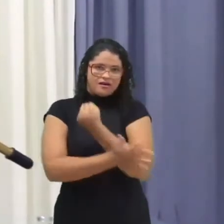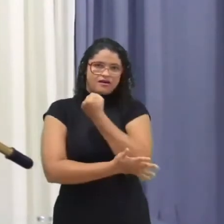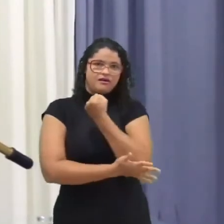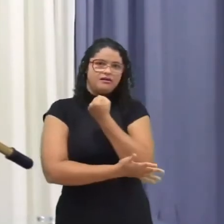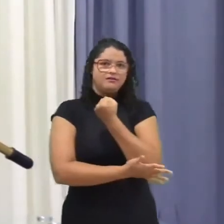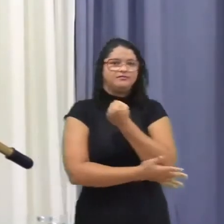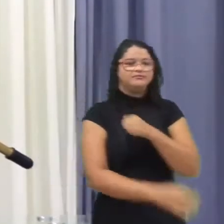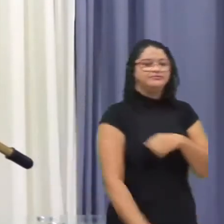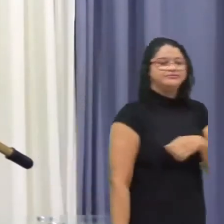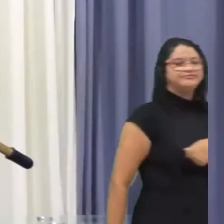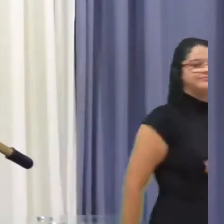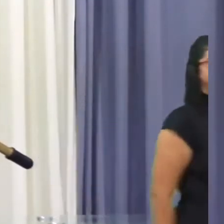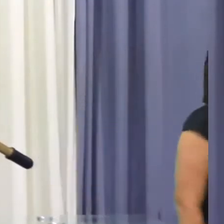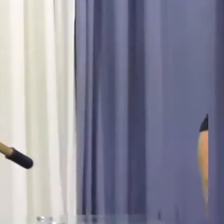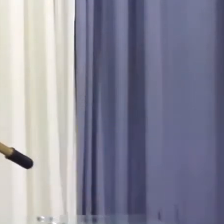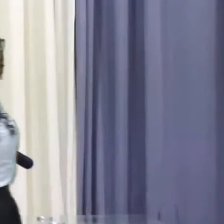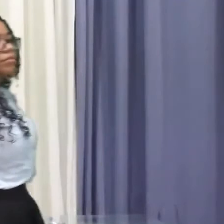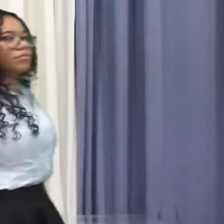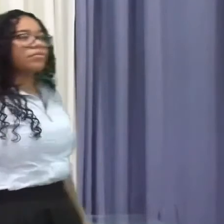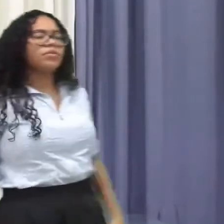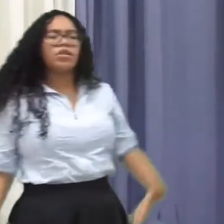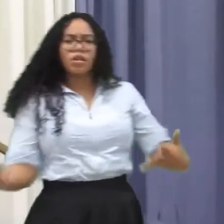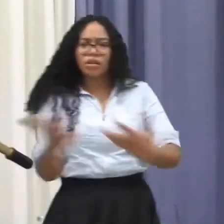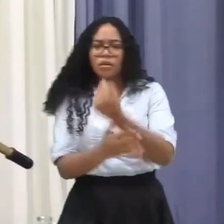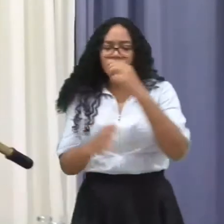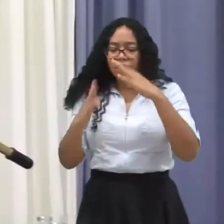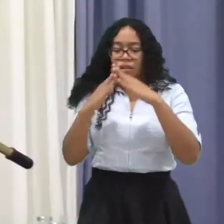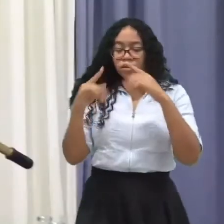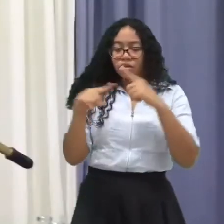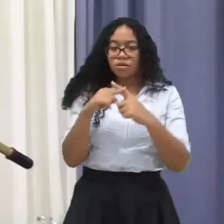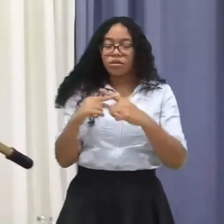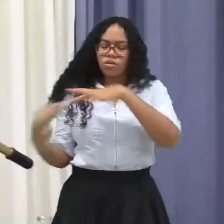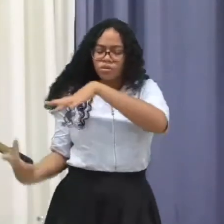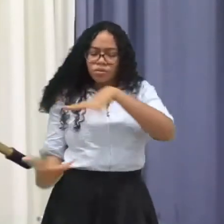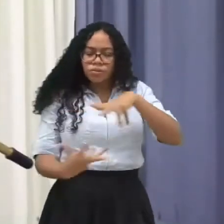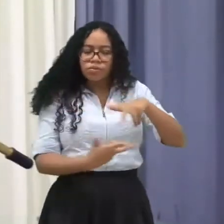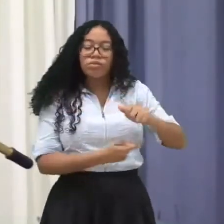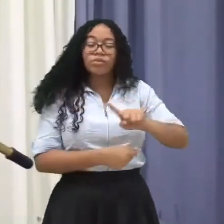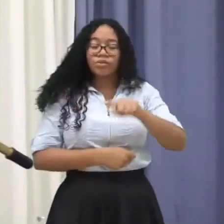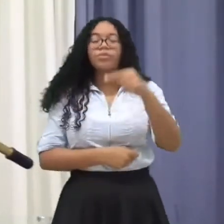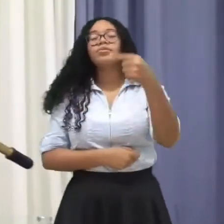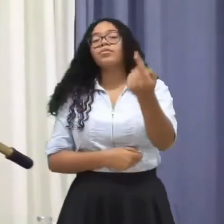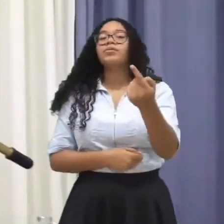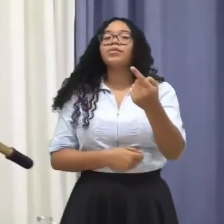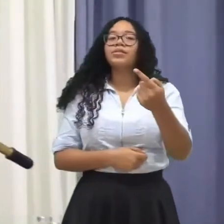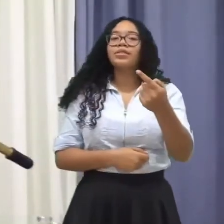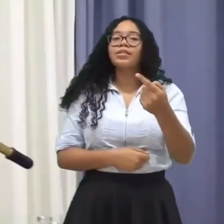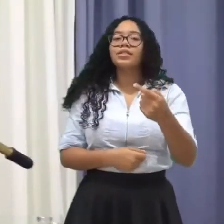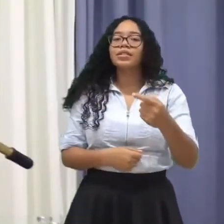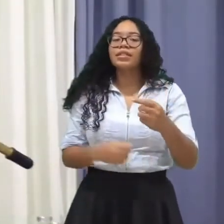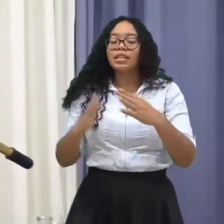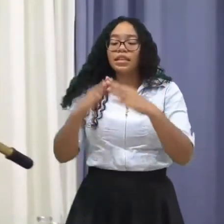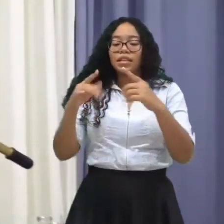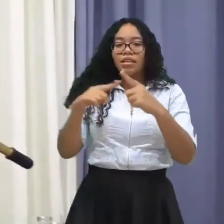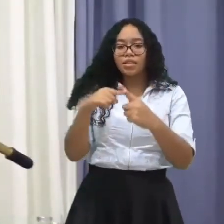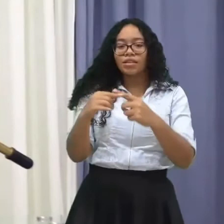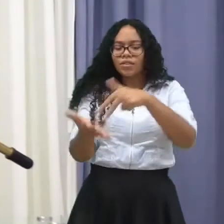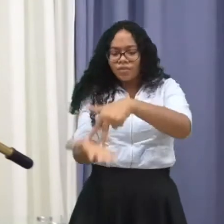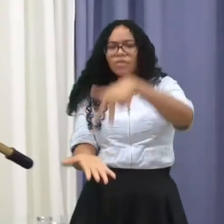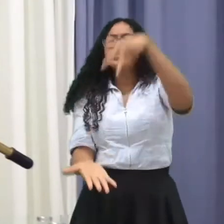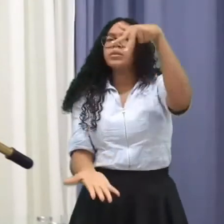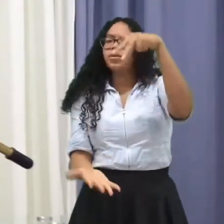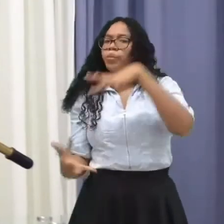tirados daqui com força. Este mundo, depois que a igreja sair daqui, não vai mais